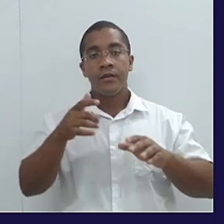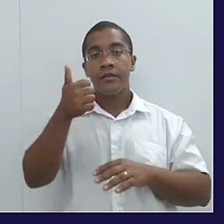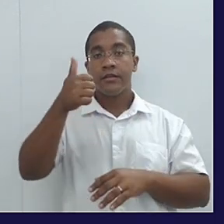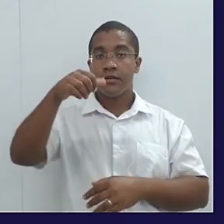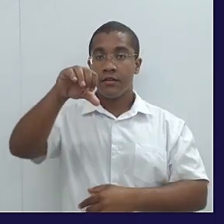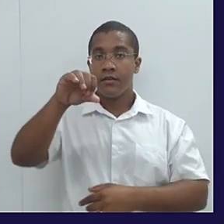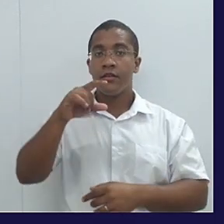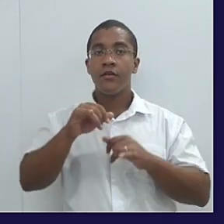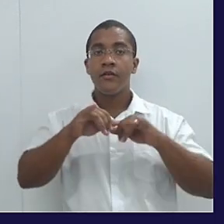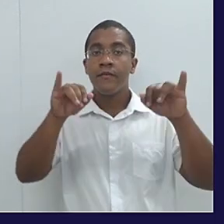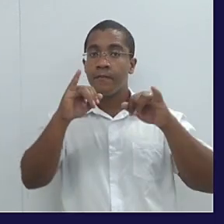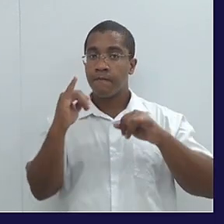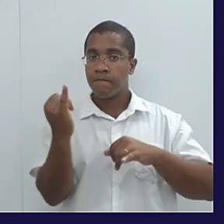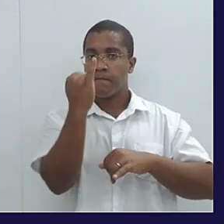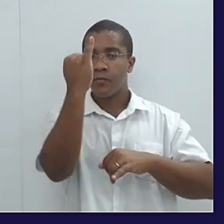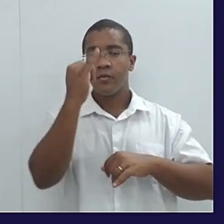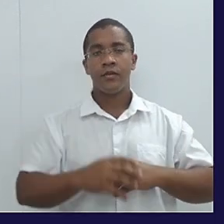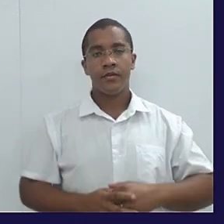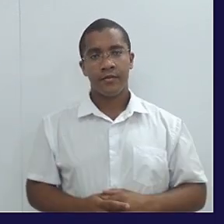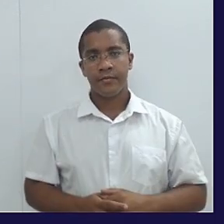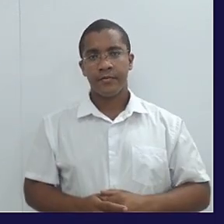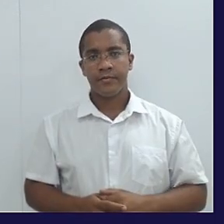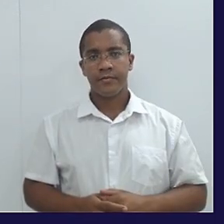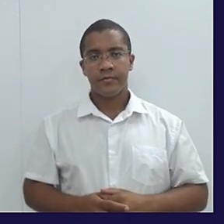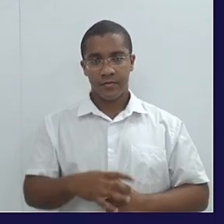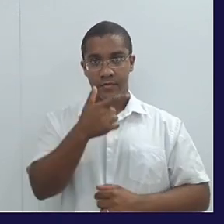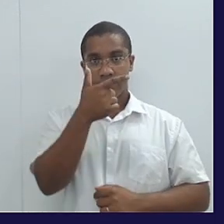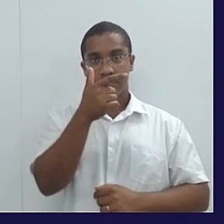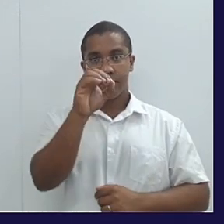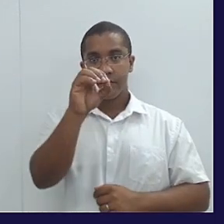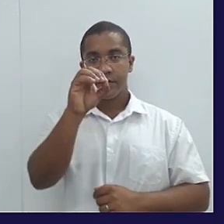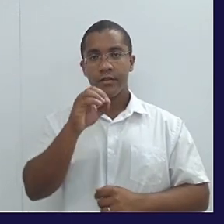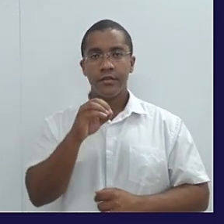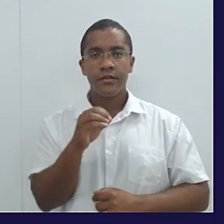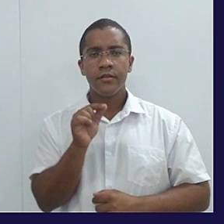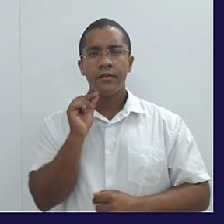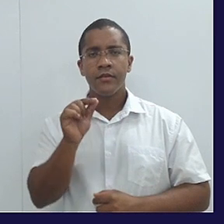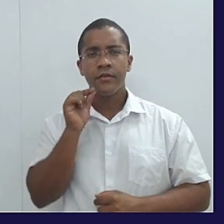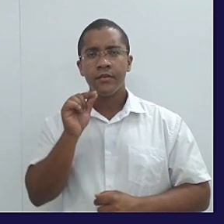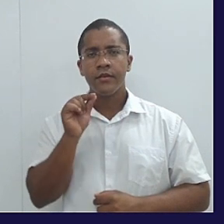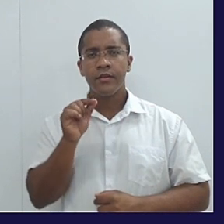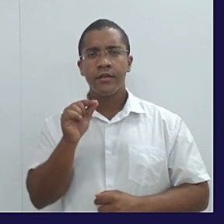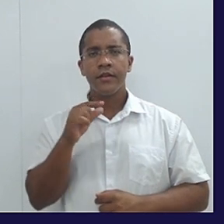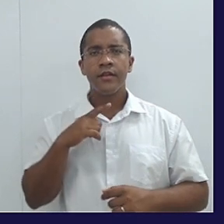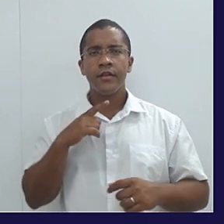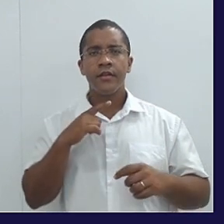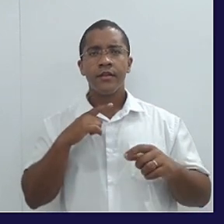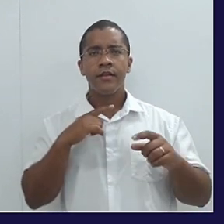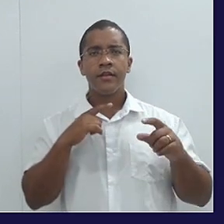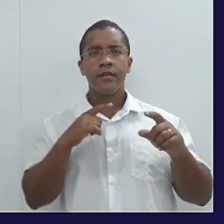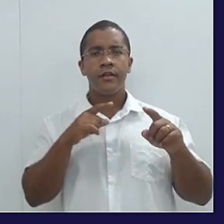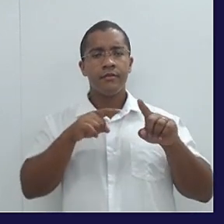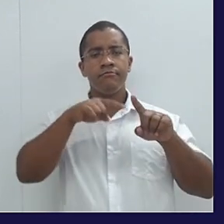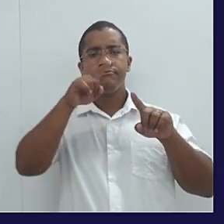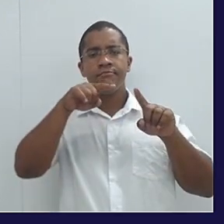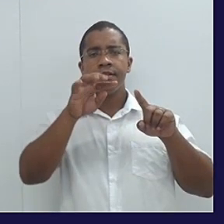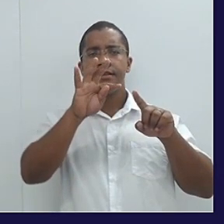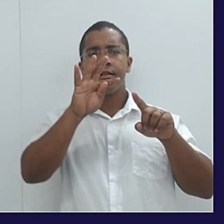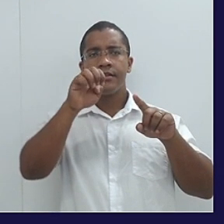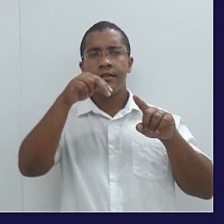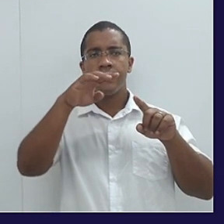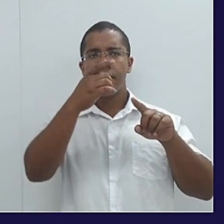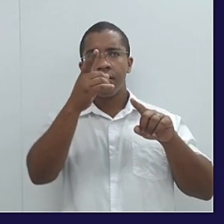as informações que são importantes. No número 20, a gente vê os níveis de